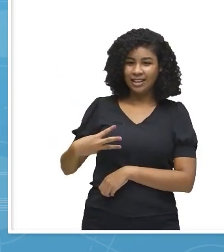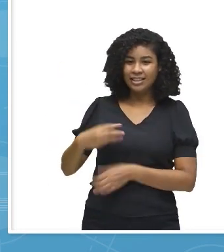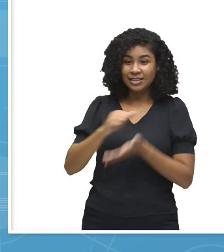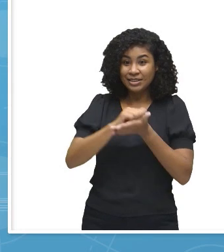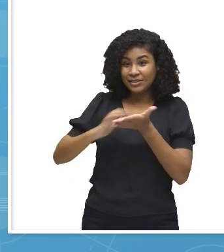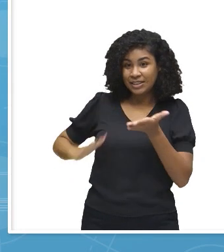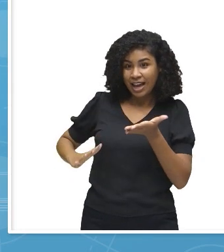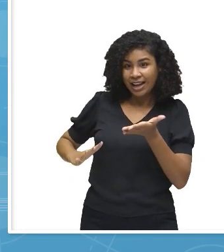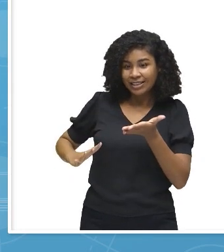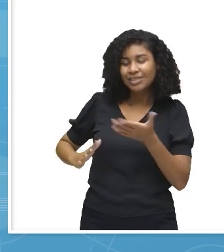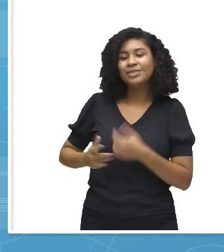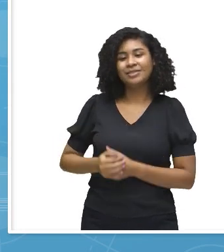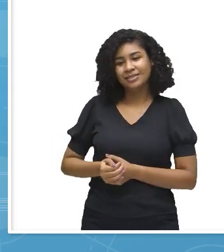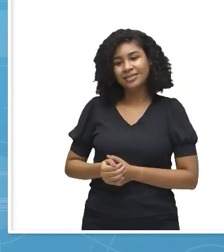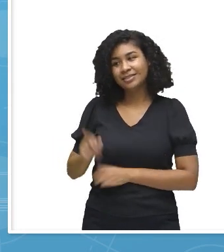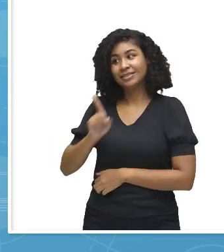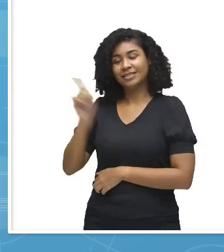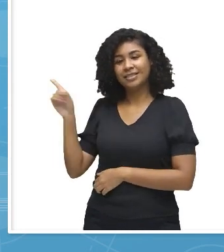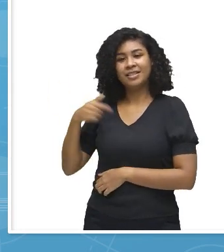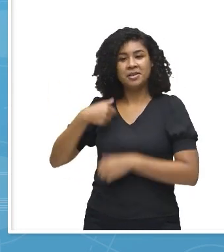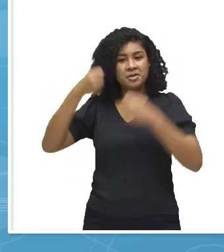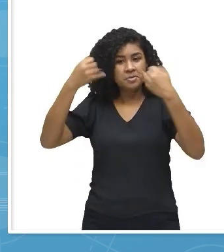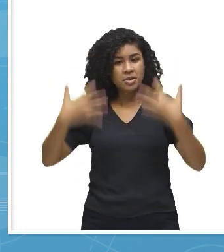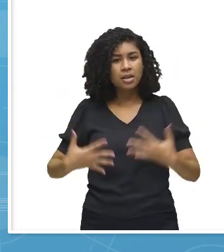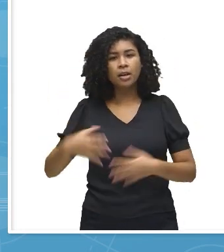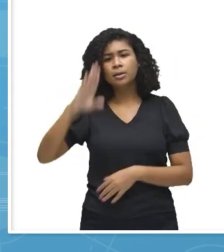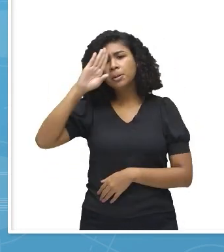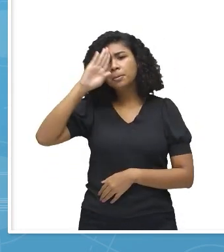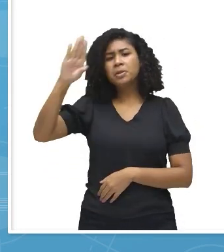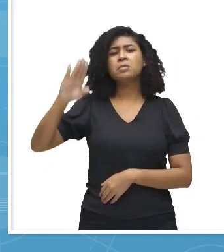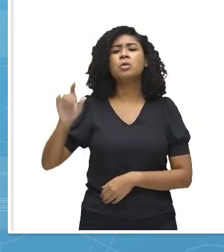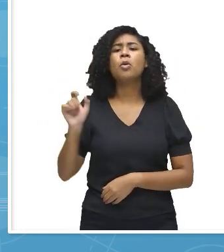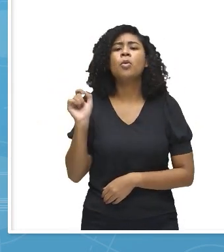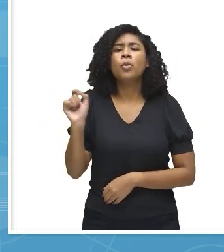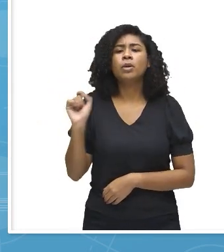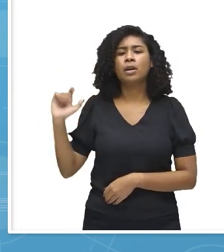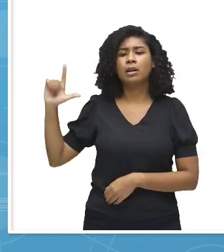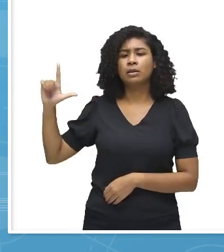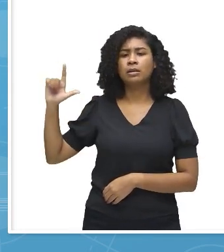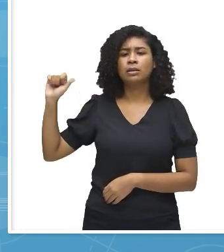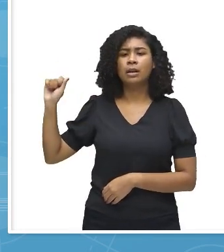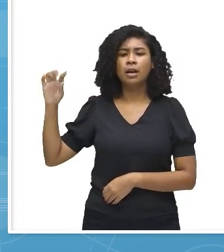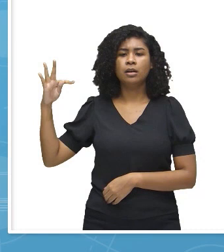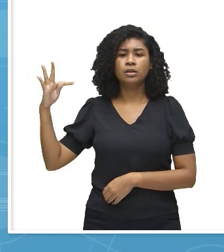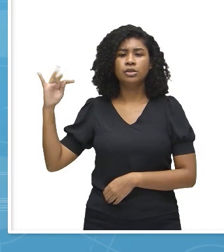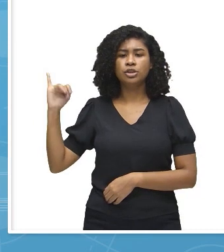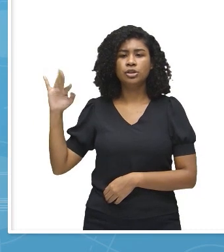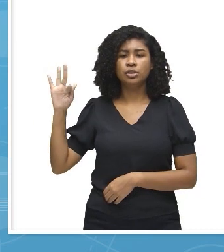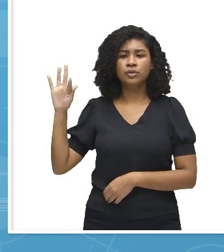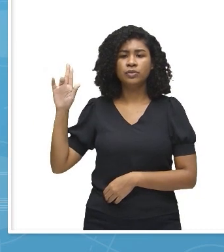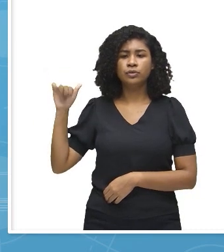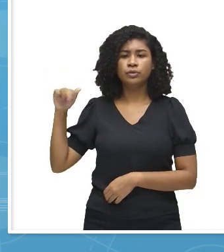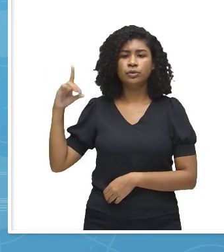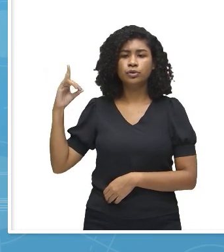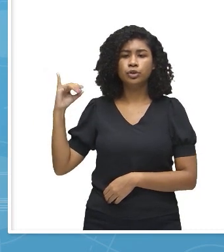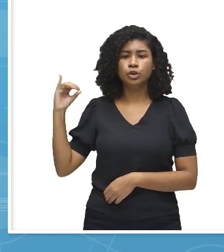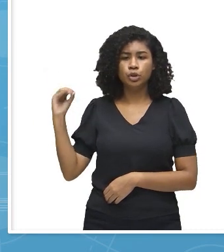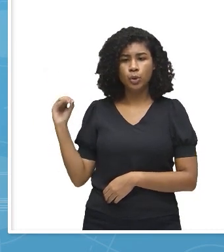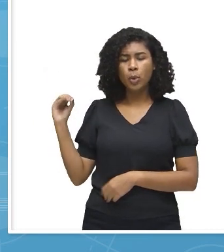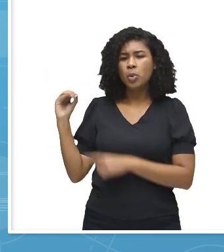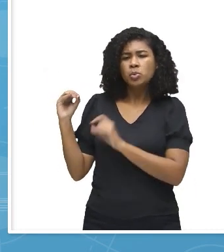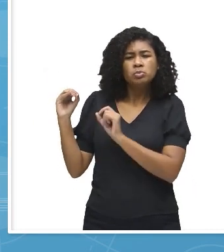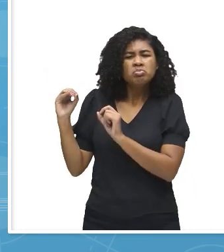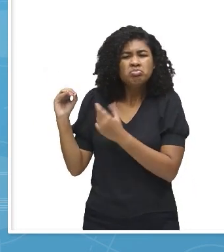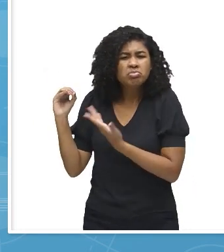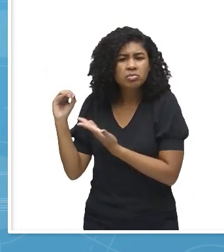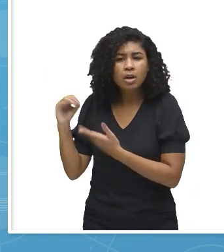café, né, que prevalecia o latifúndio, gente. O que é o latifúndio? O latifúndio são aquelas terras de